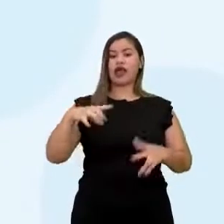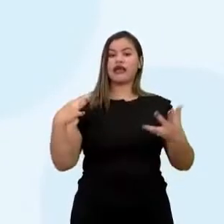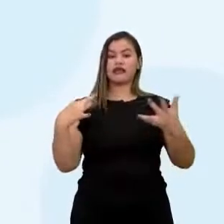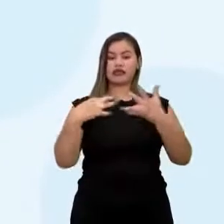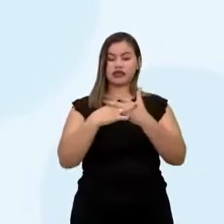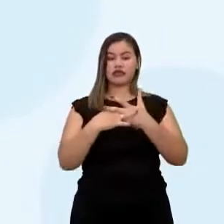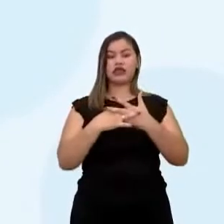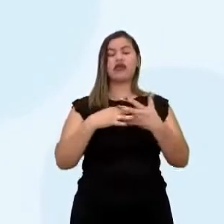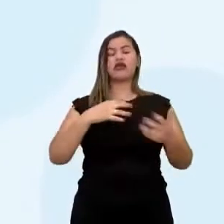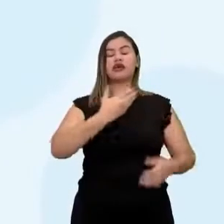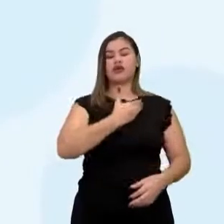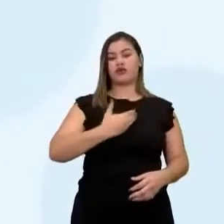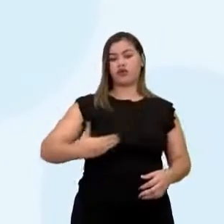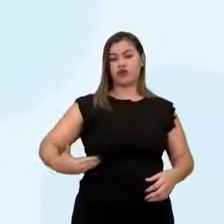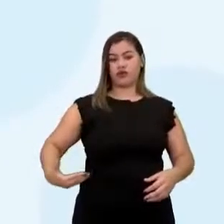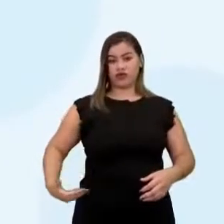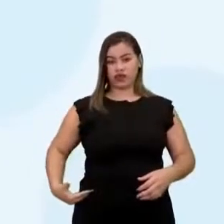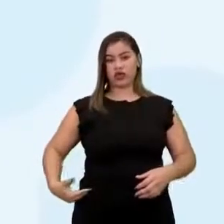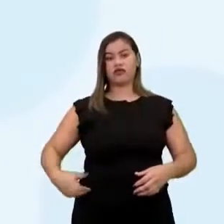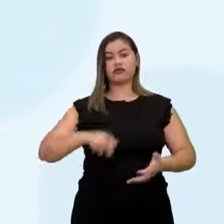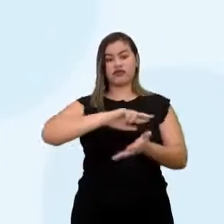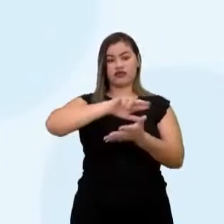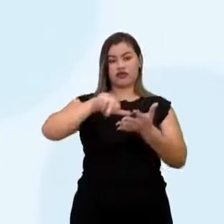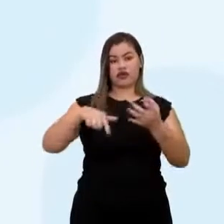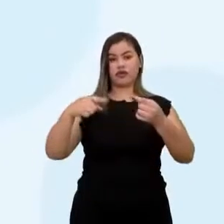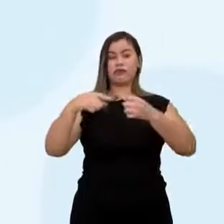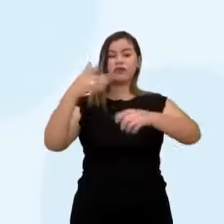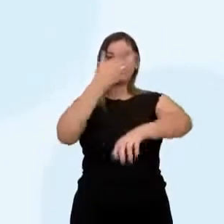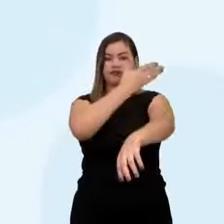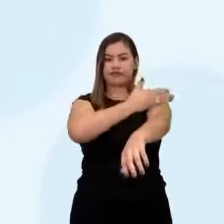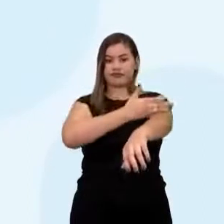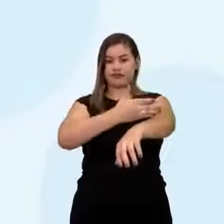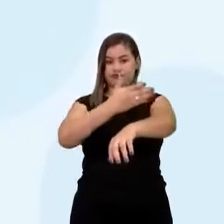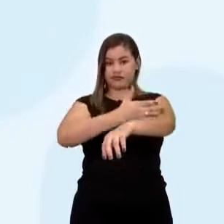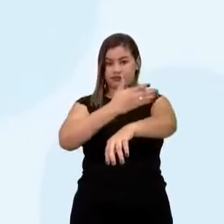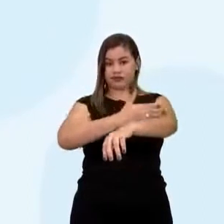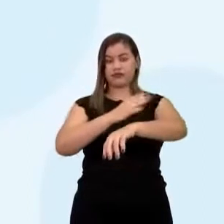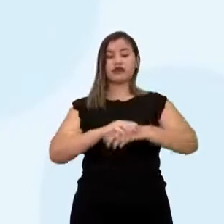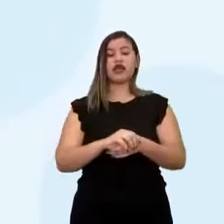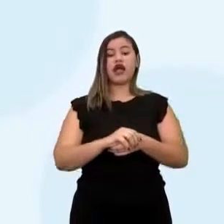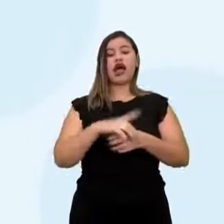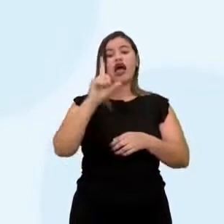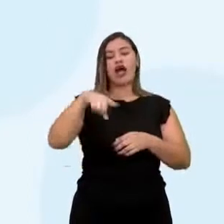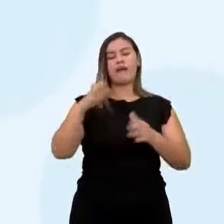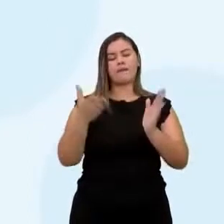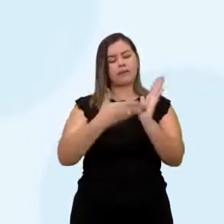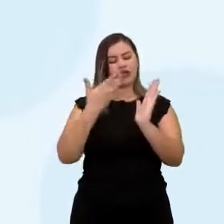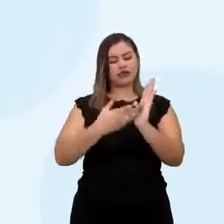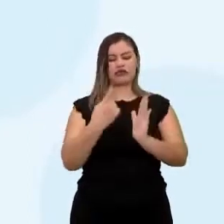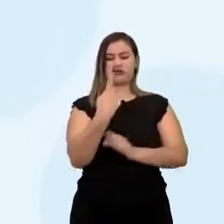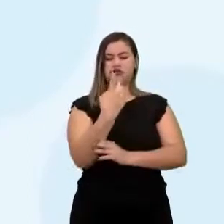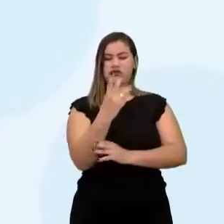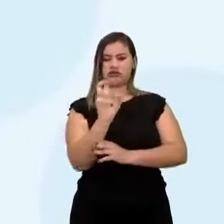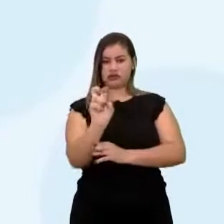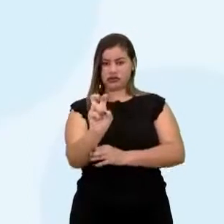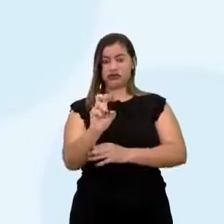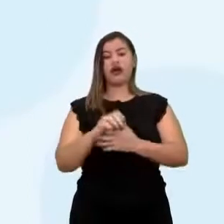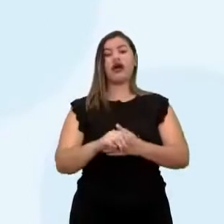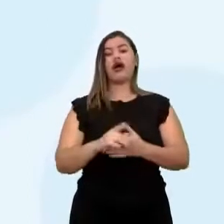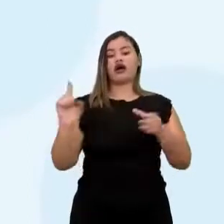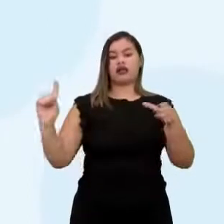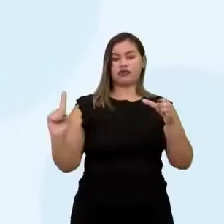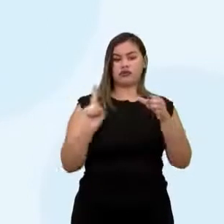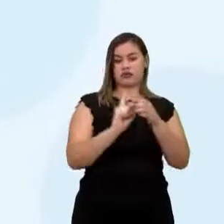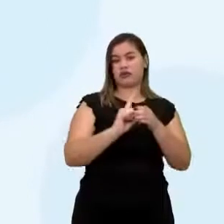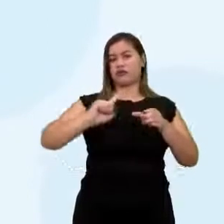formas de governo na Antiguidade Clássica. Isso nós já falamos, né, que é a página 135. Falamos de inclusão e exclusão na época